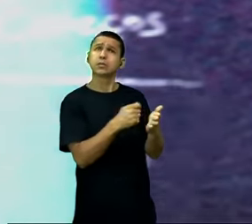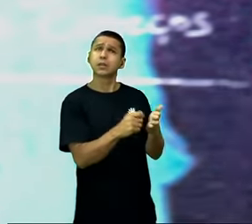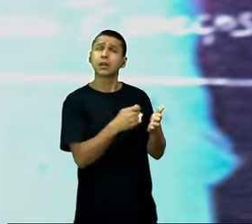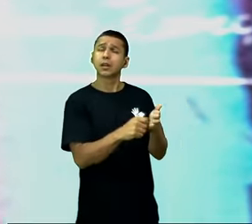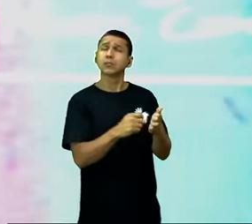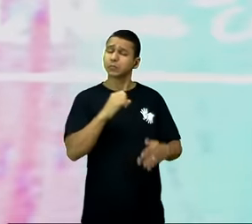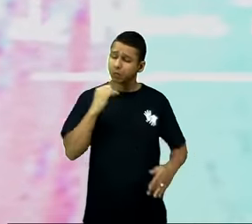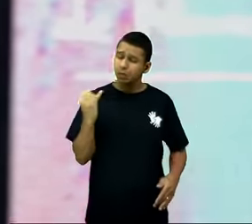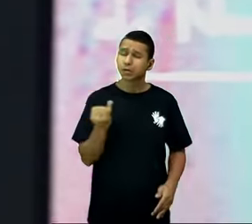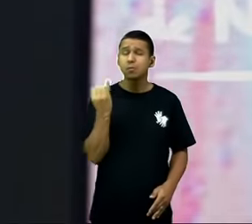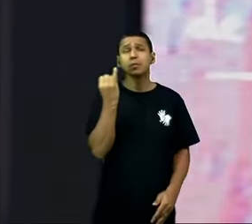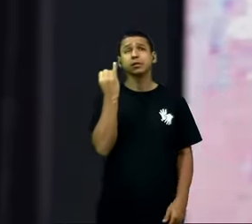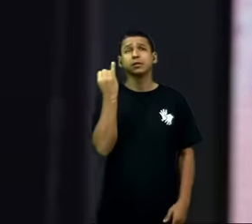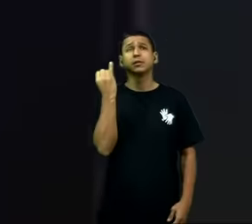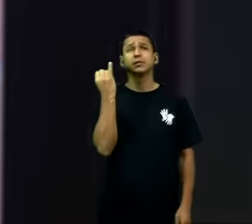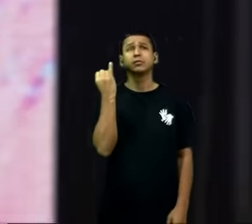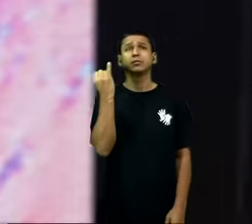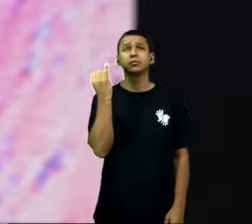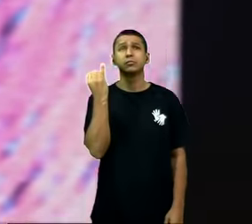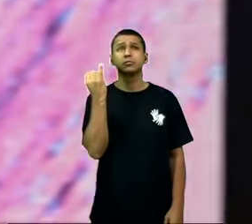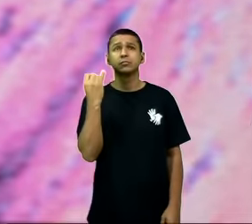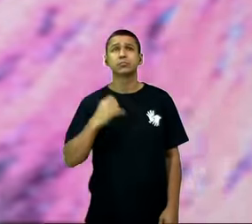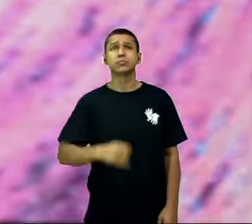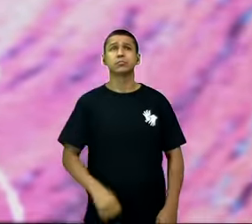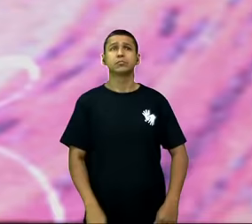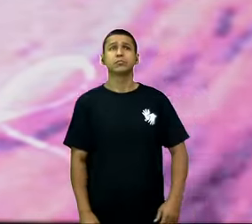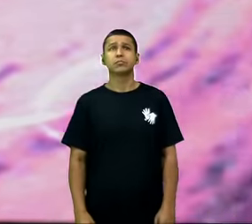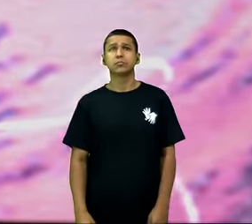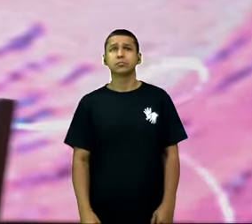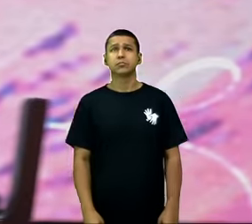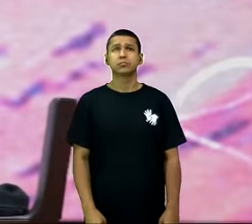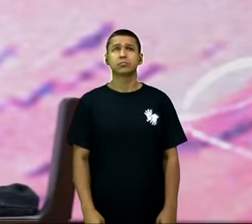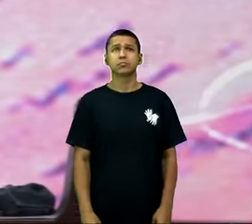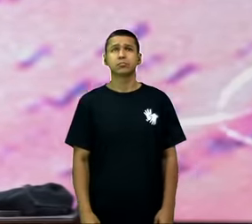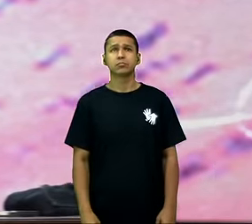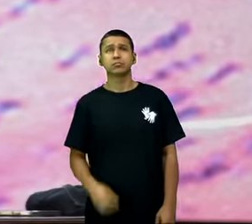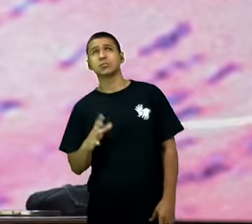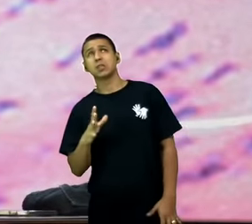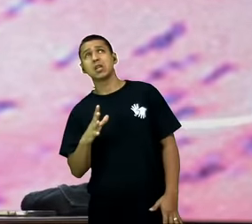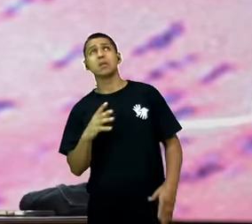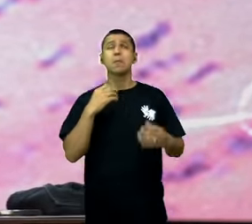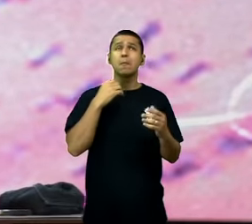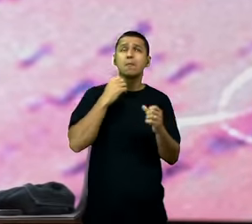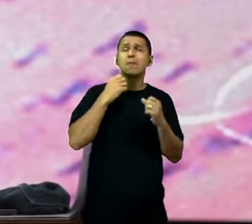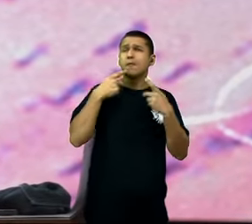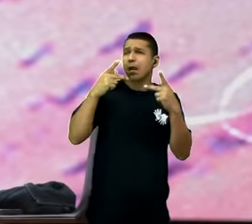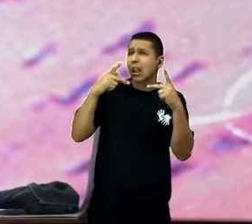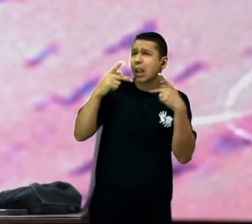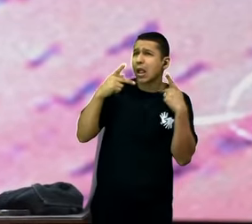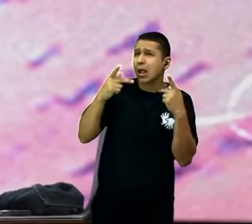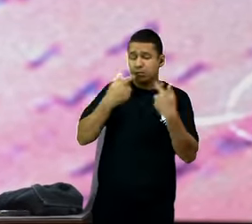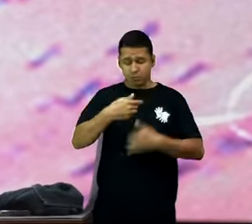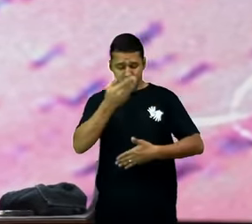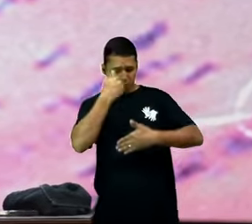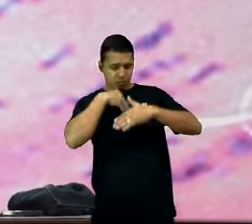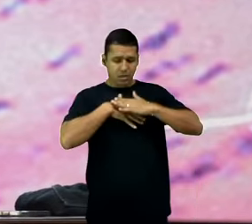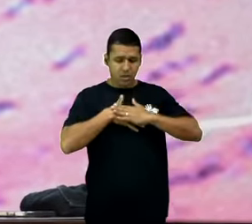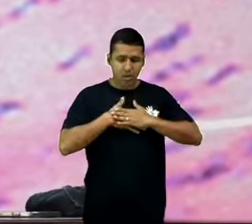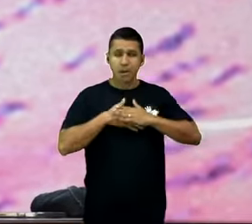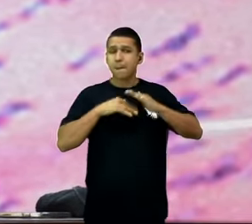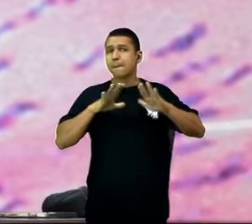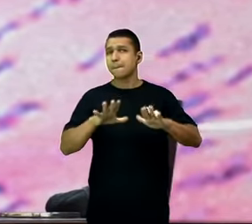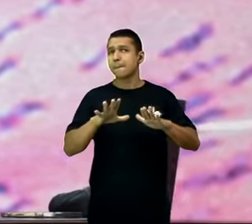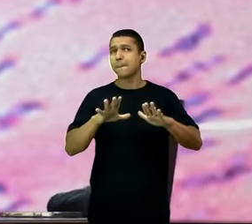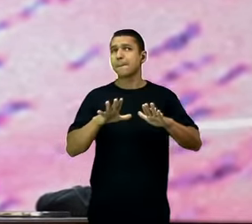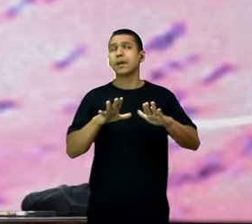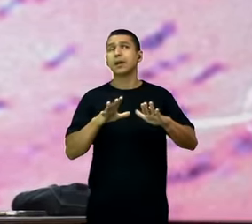Porque, então assim, não acha que porque eu estou falando aqui vai entrar no espírito, vai entrar, mas tudo que você for